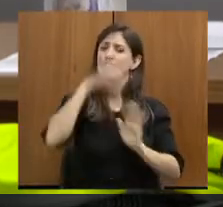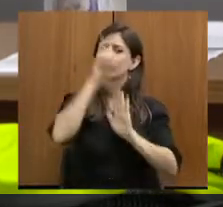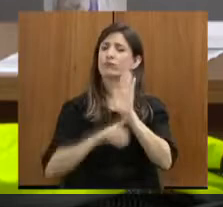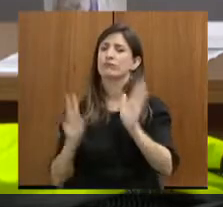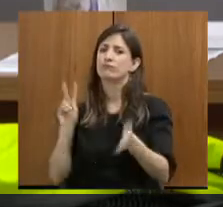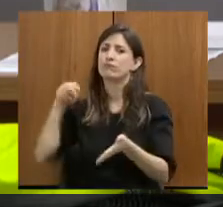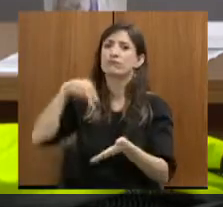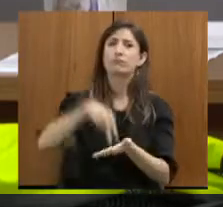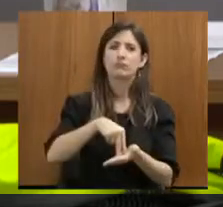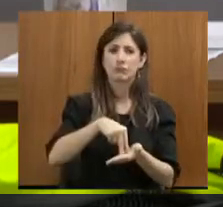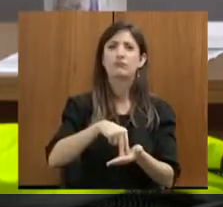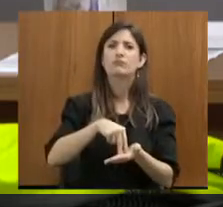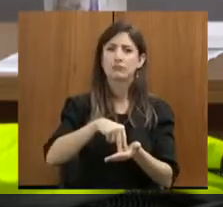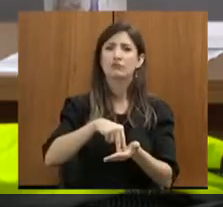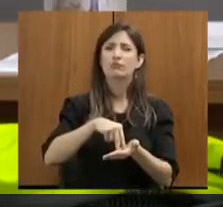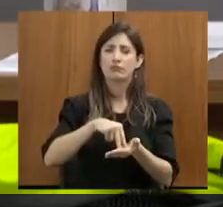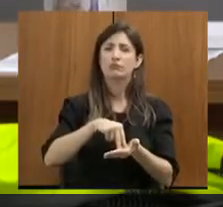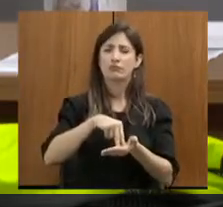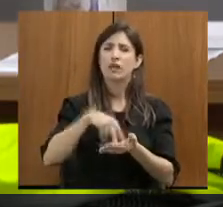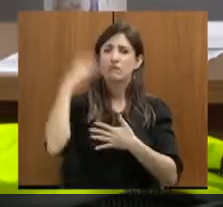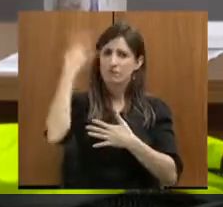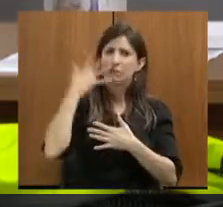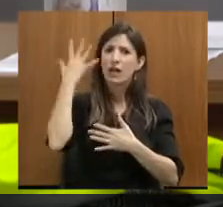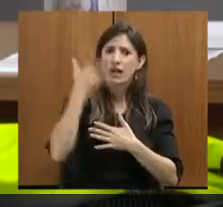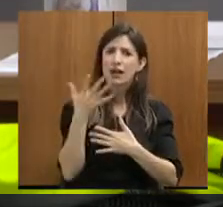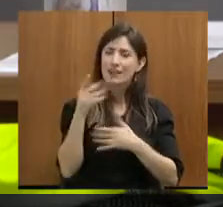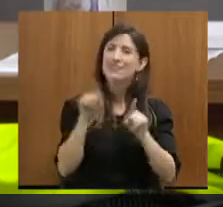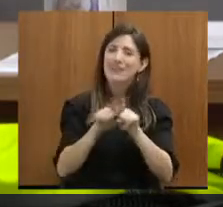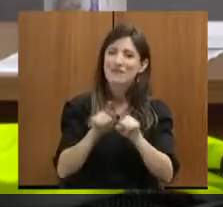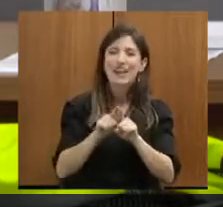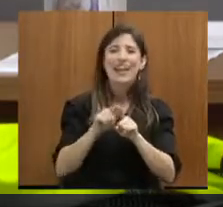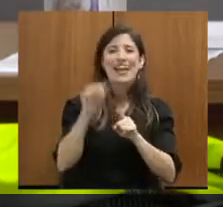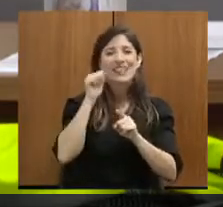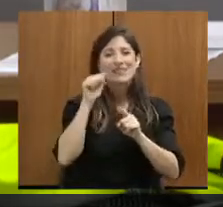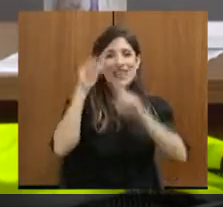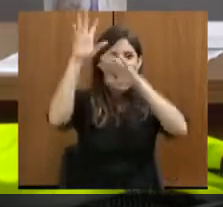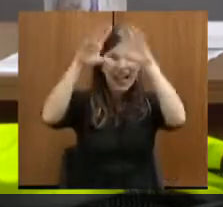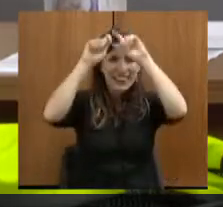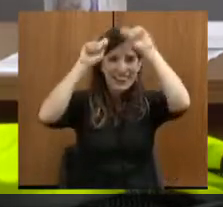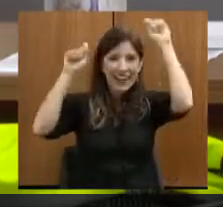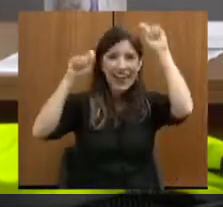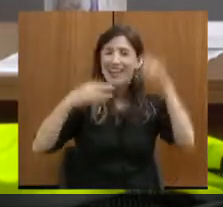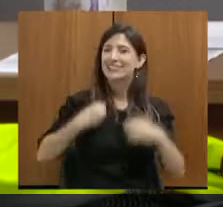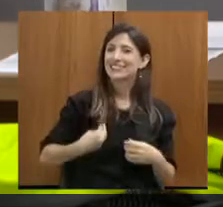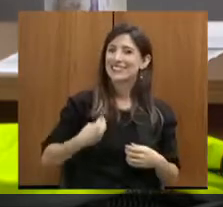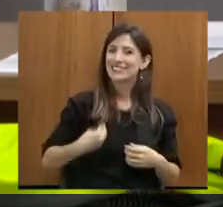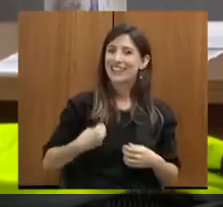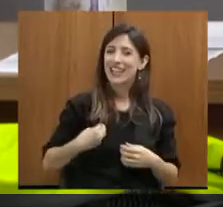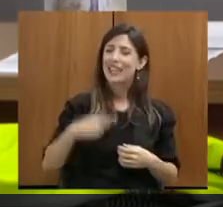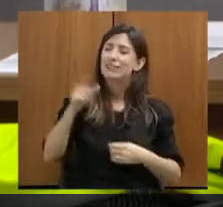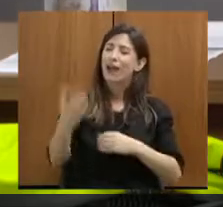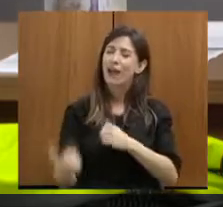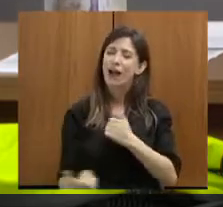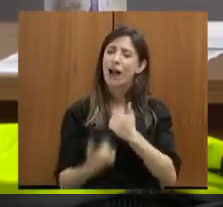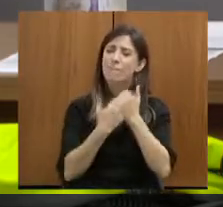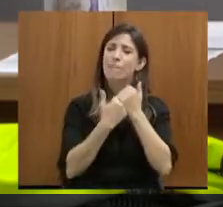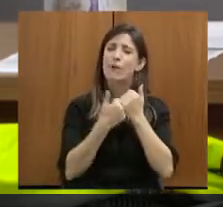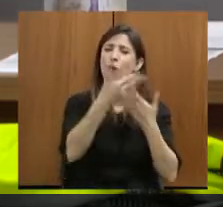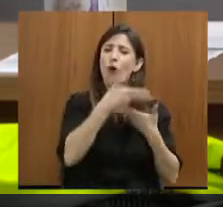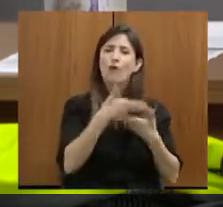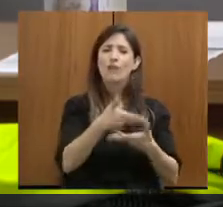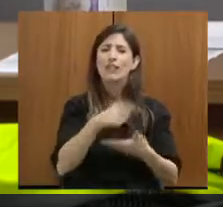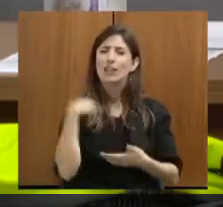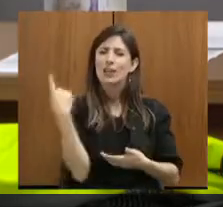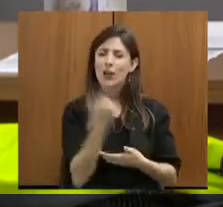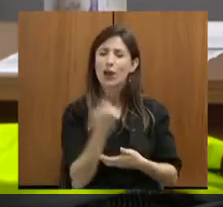tá Inclusive a Andreia está aqui e tá trazendo a nossa oportunidade de fala então teve que ter uma